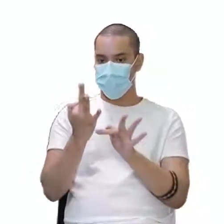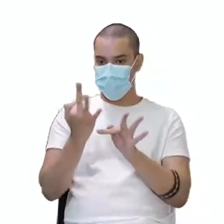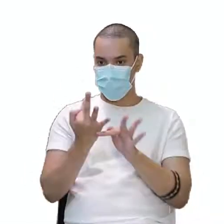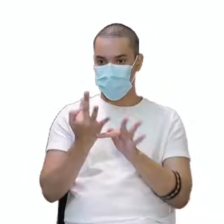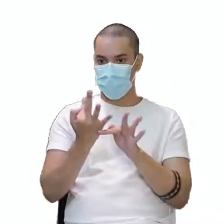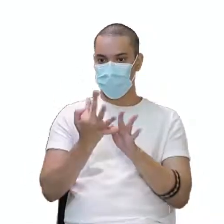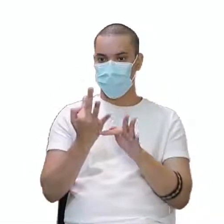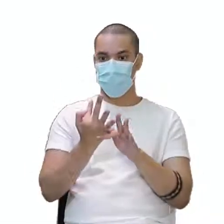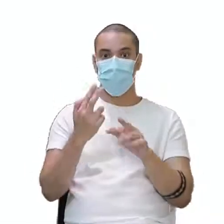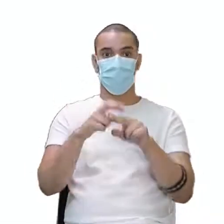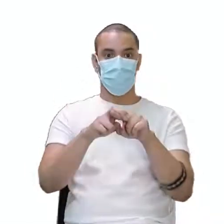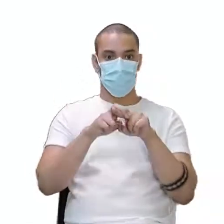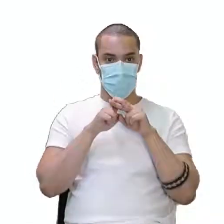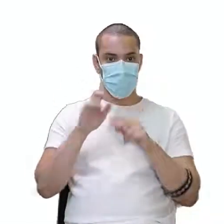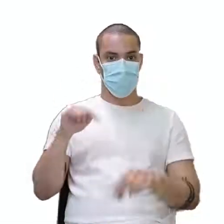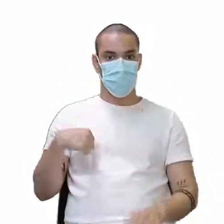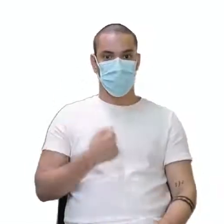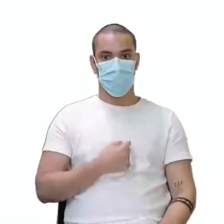são ciclos